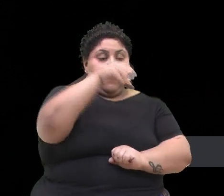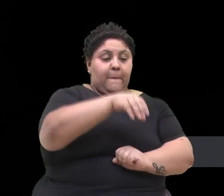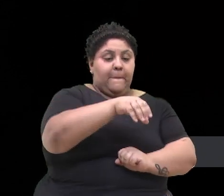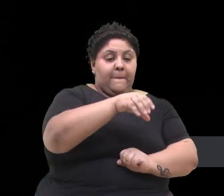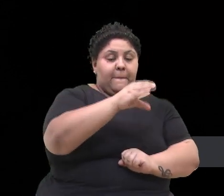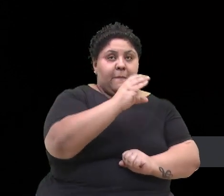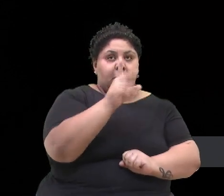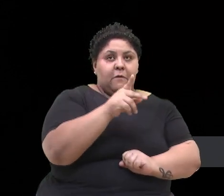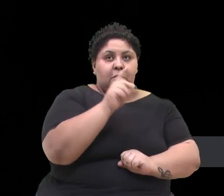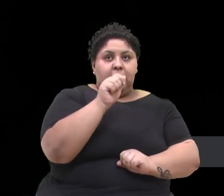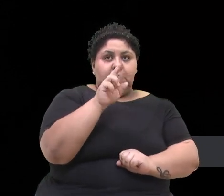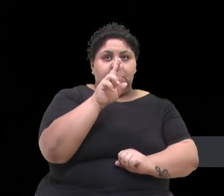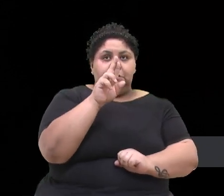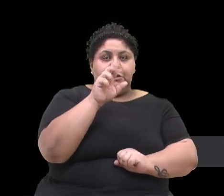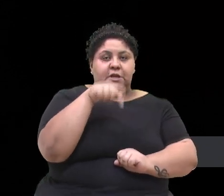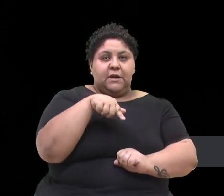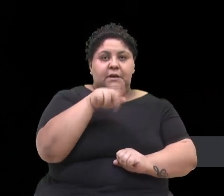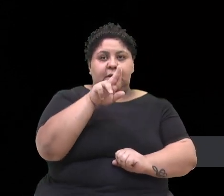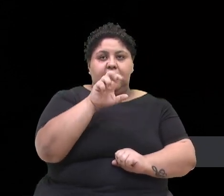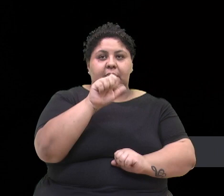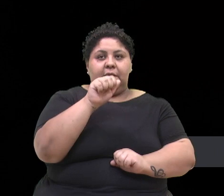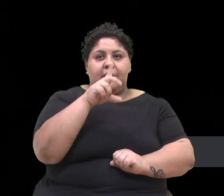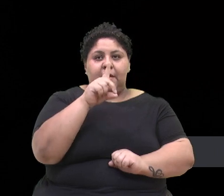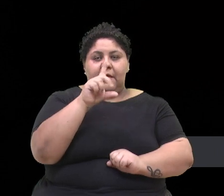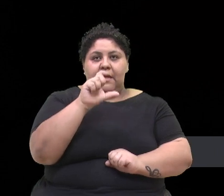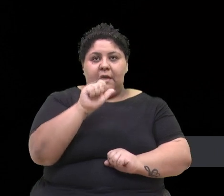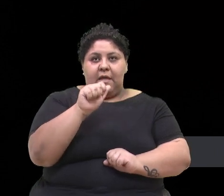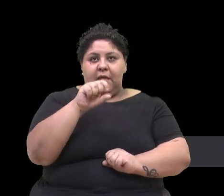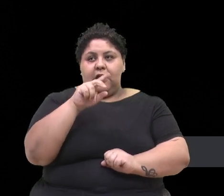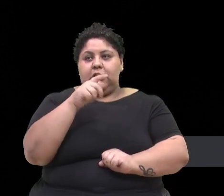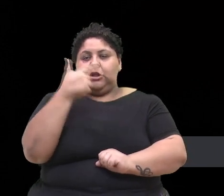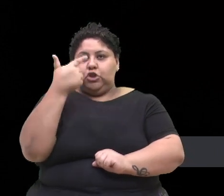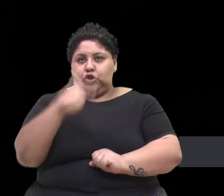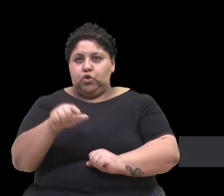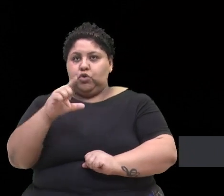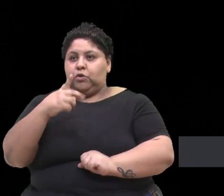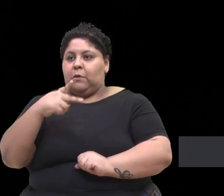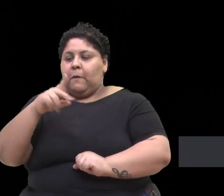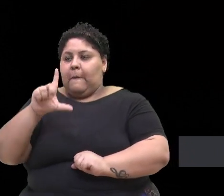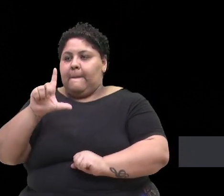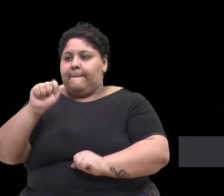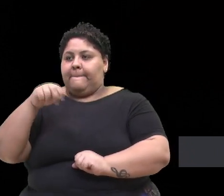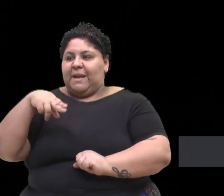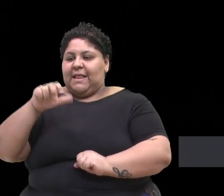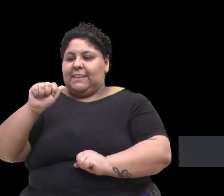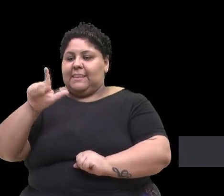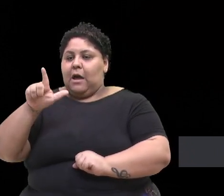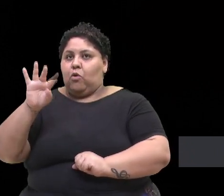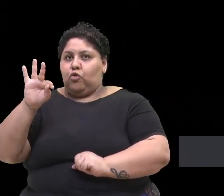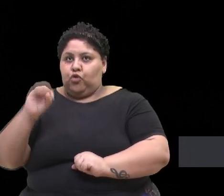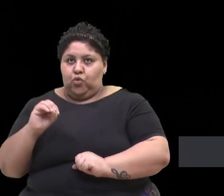no Planalto Frente. Já conversamos com o secretário Citon, com o prefeito, tudo certo.